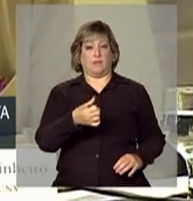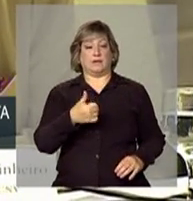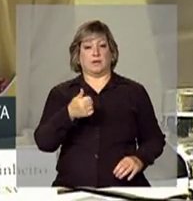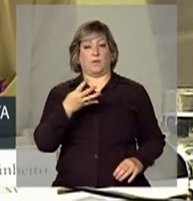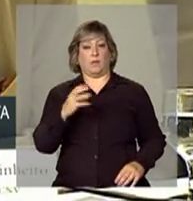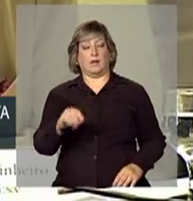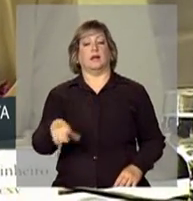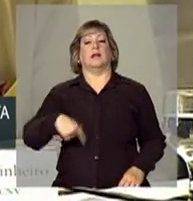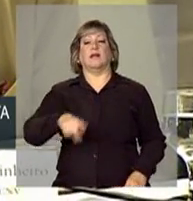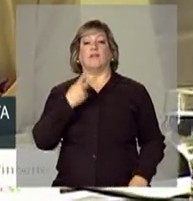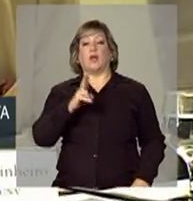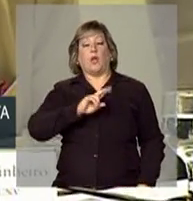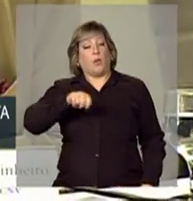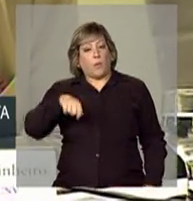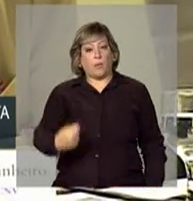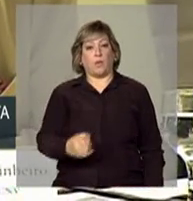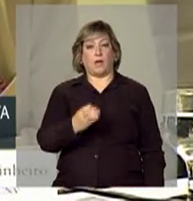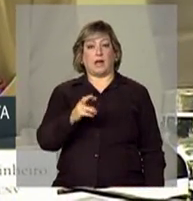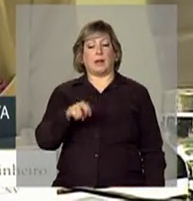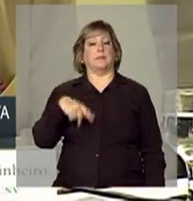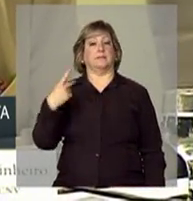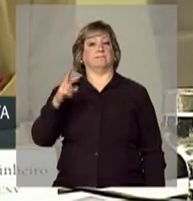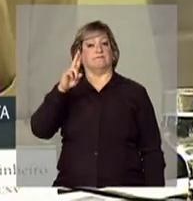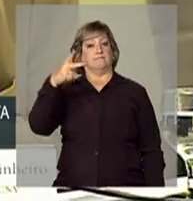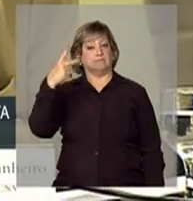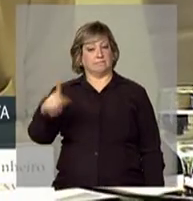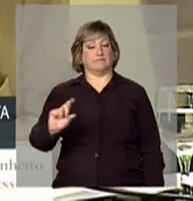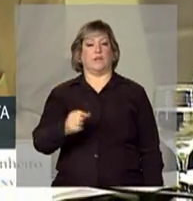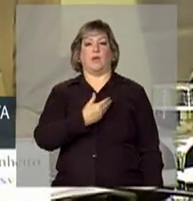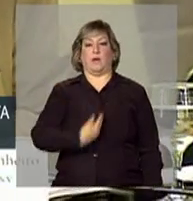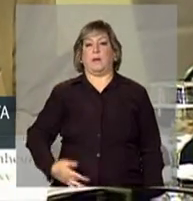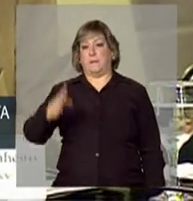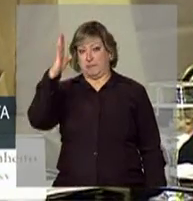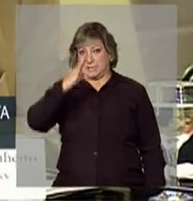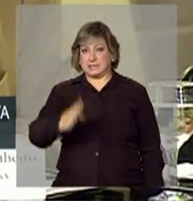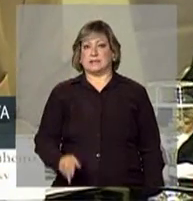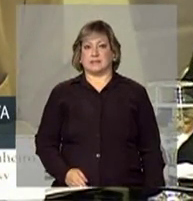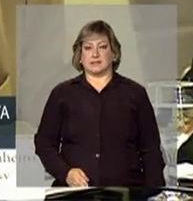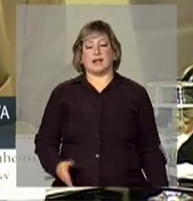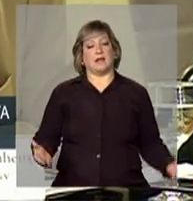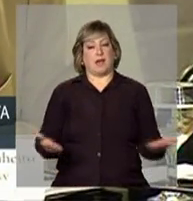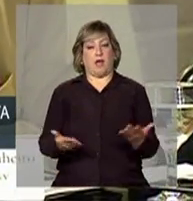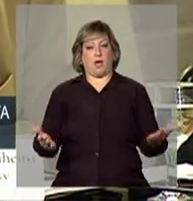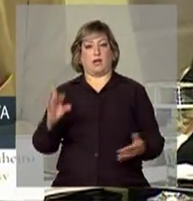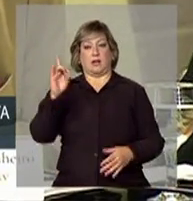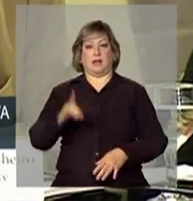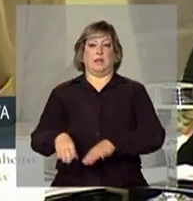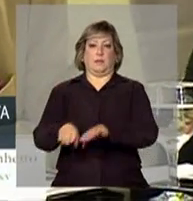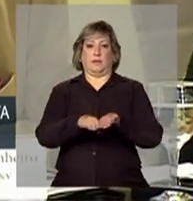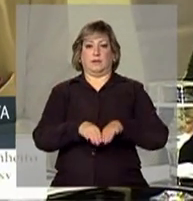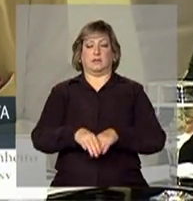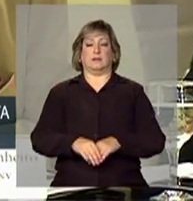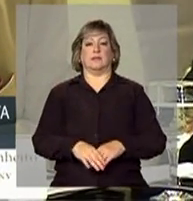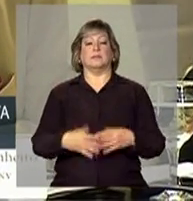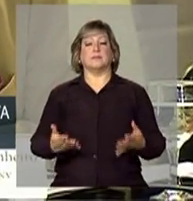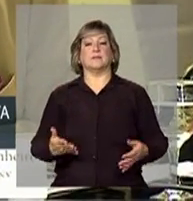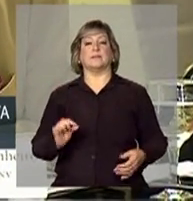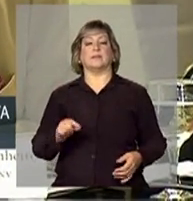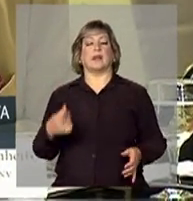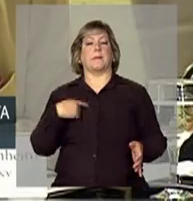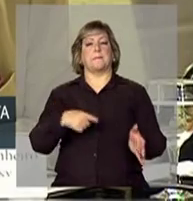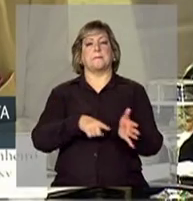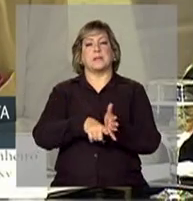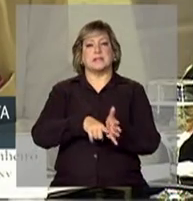crimes da responsabilidade do Estado brasileiro, do Estado agora democrático. As linhas de pesquisa são